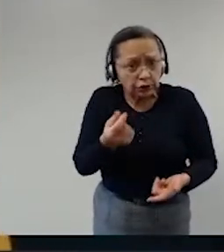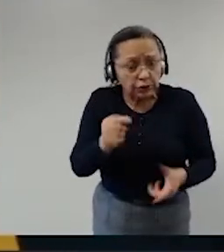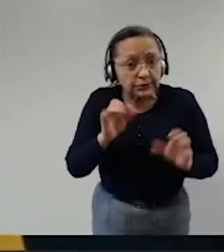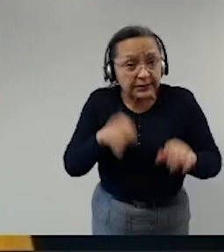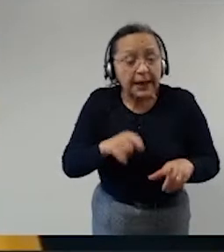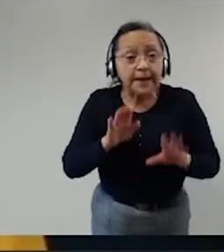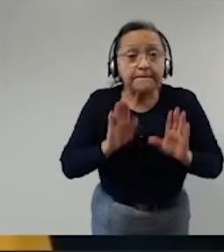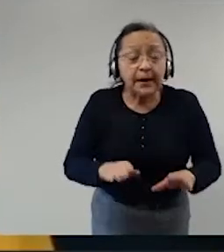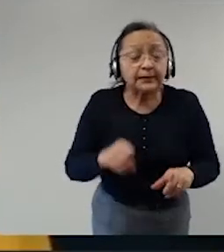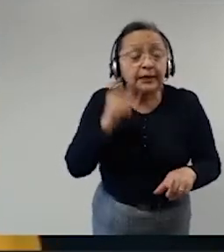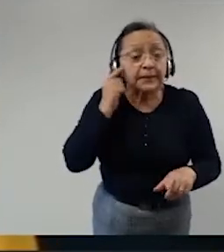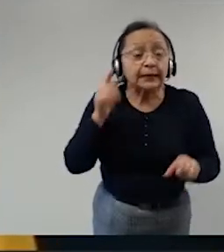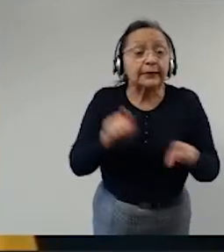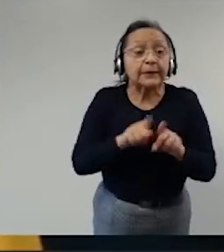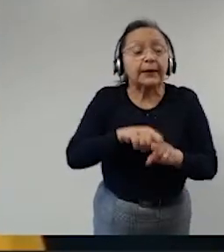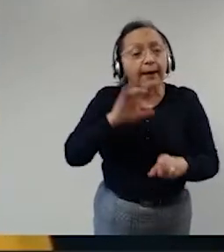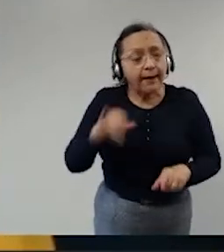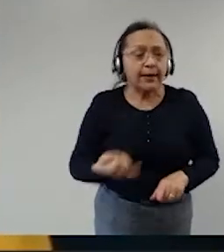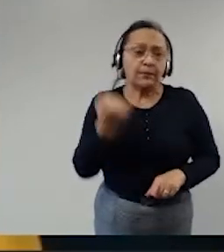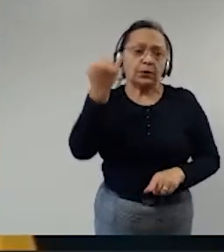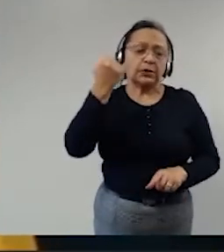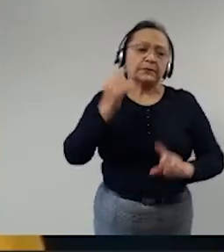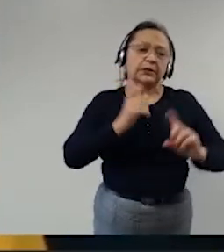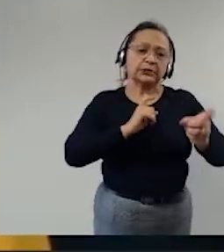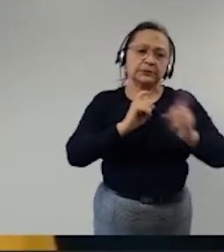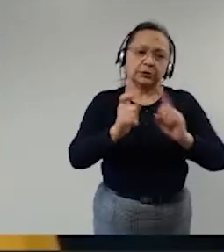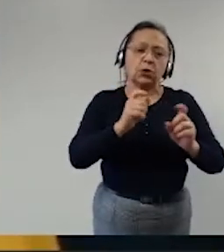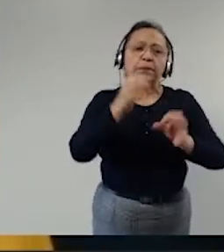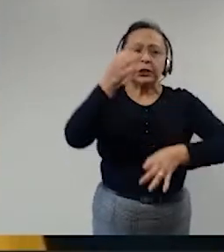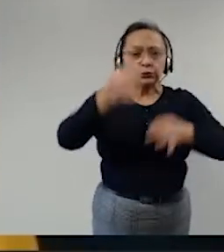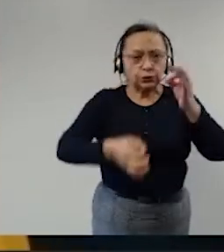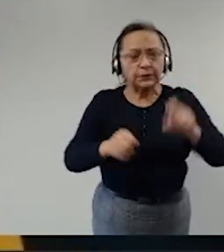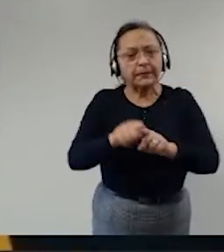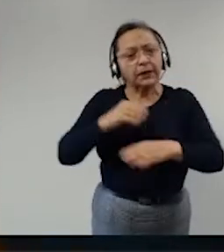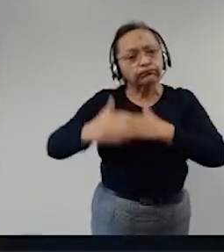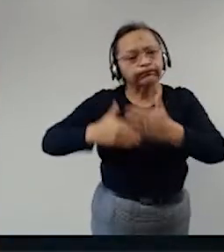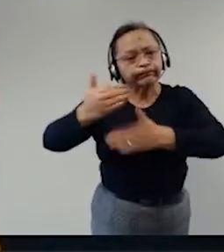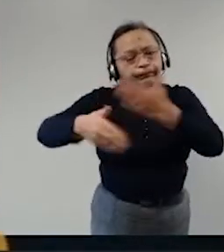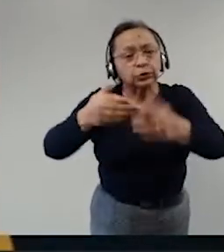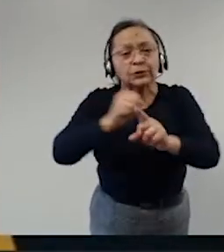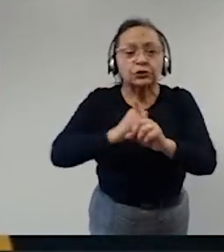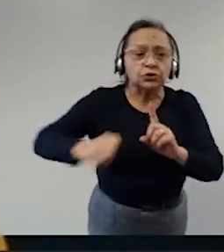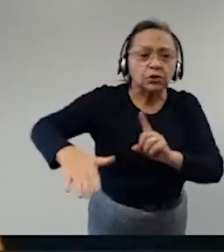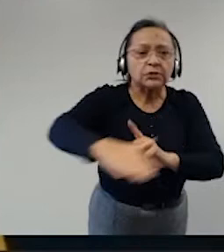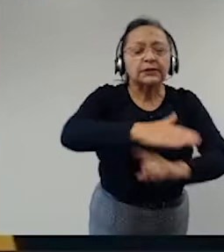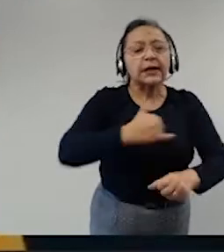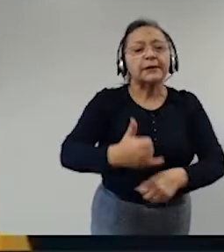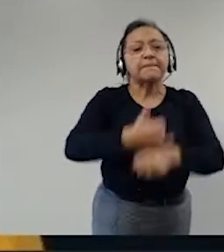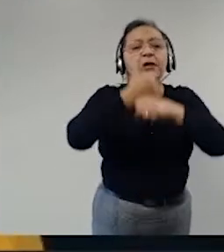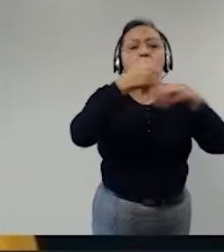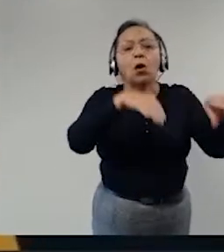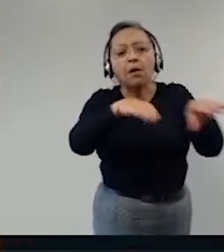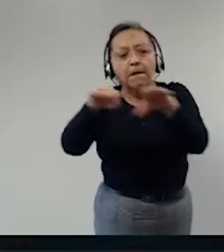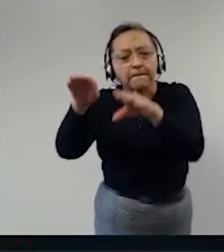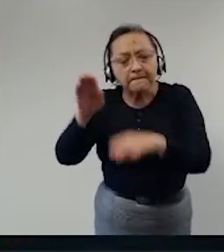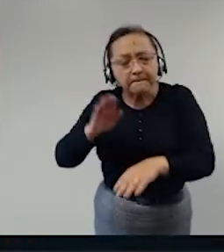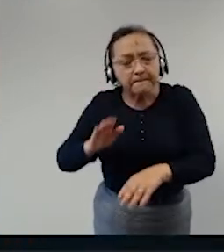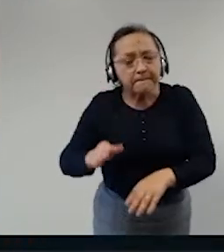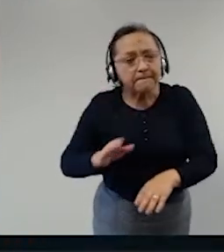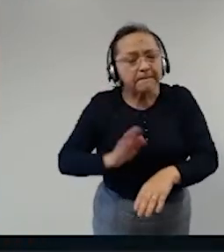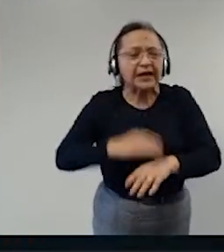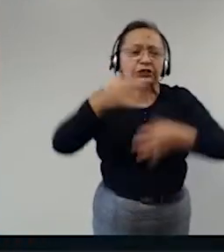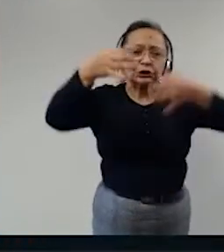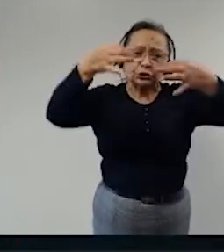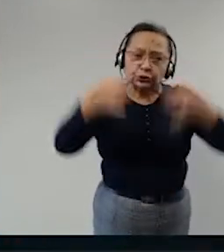mas ela é essencial para a administração, para a justiça e para a construção de uma sociedade mais equânime, de uma sociedade